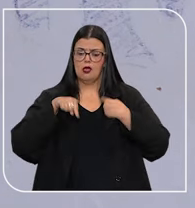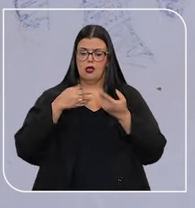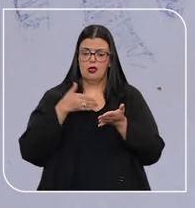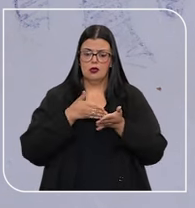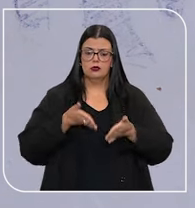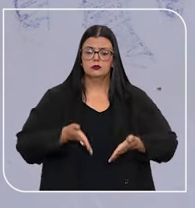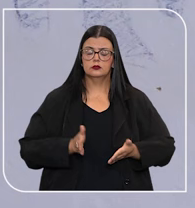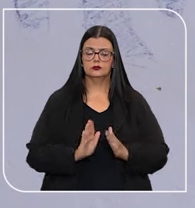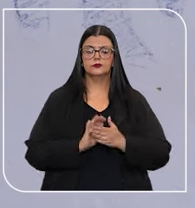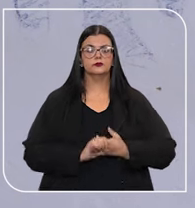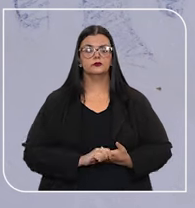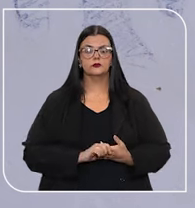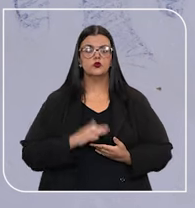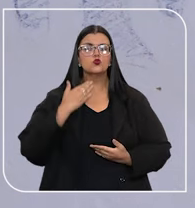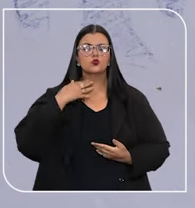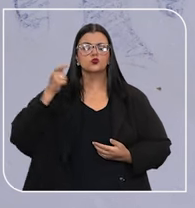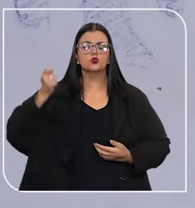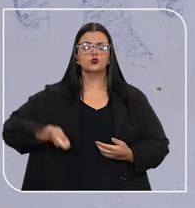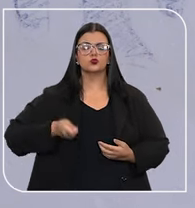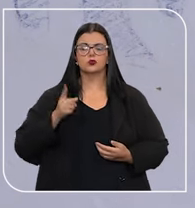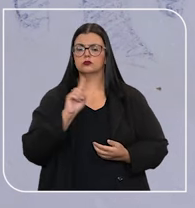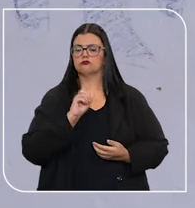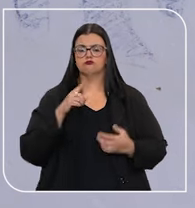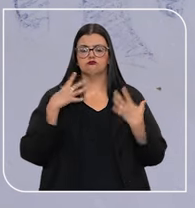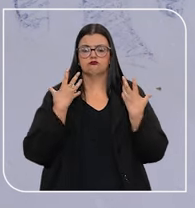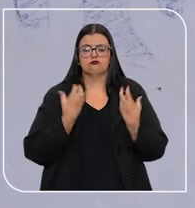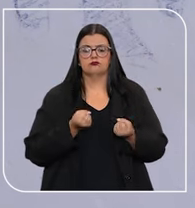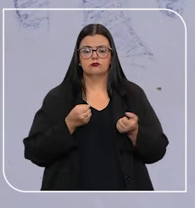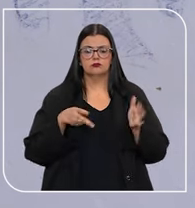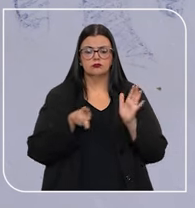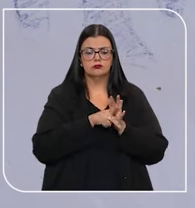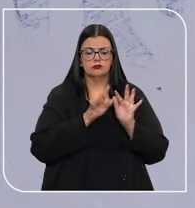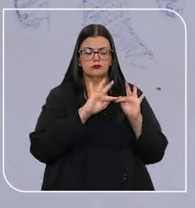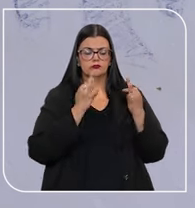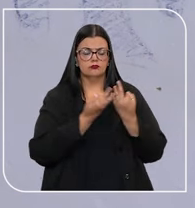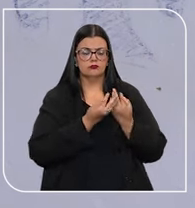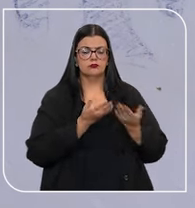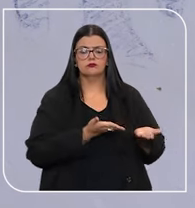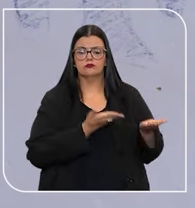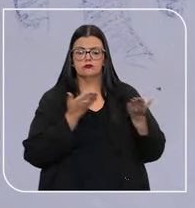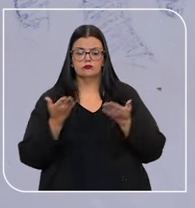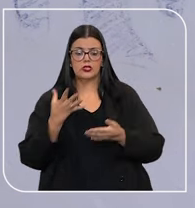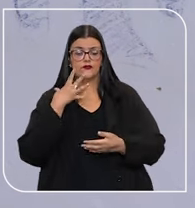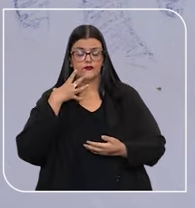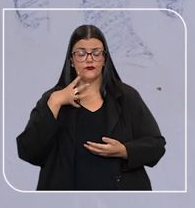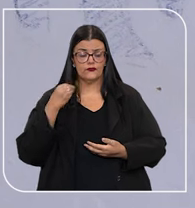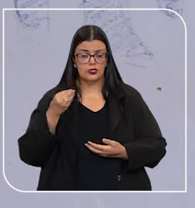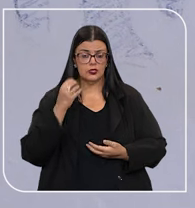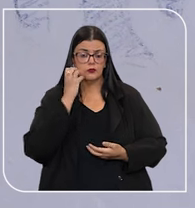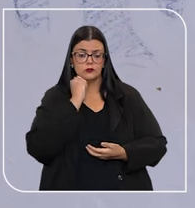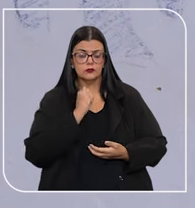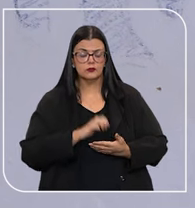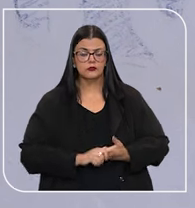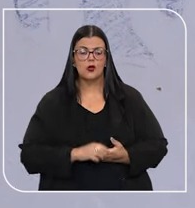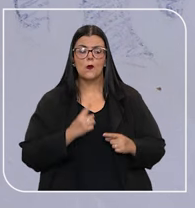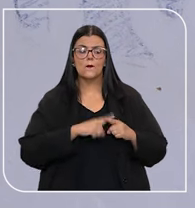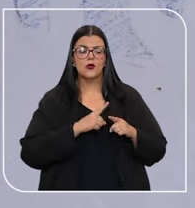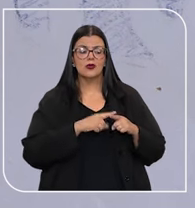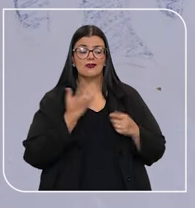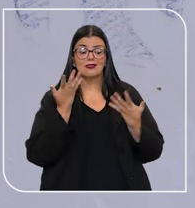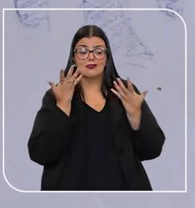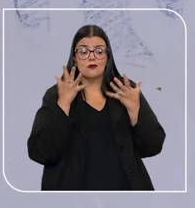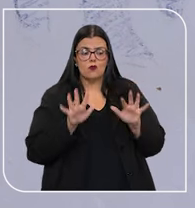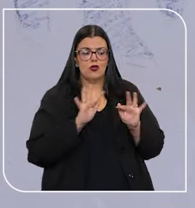pré-natal até o parto o juízo de primeiro grau havia homologado a renúncia da mãe ao poder familiar e encaminhou o filho para adoção